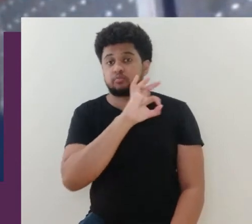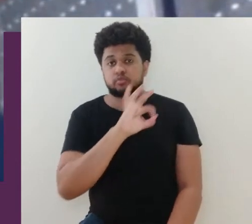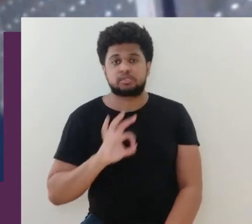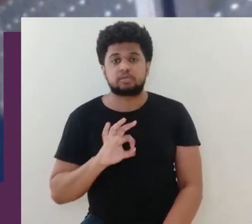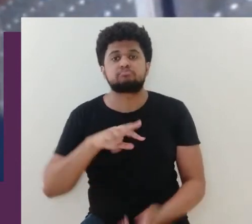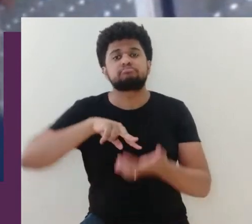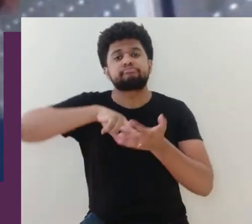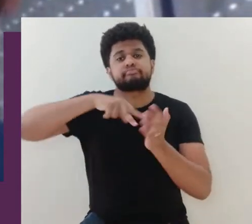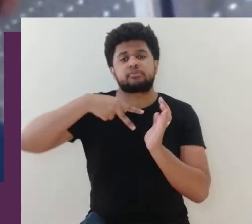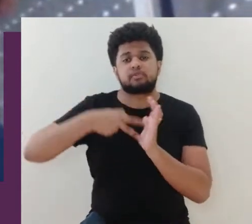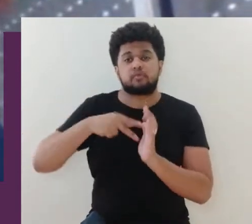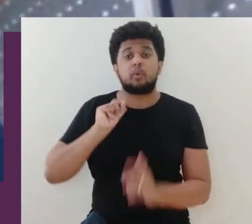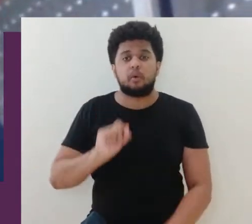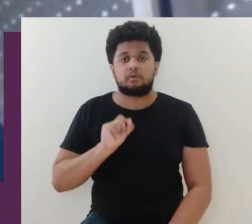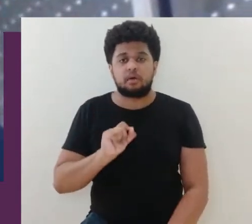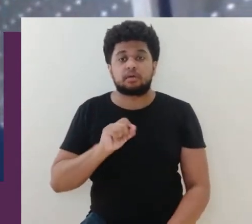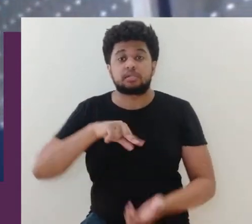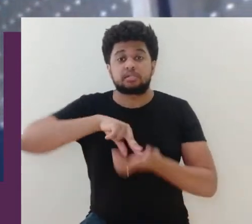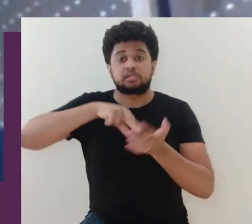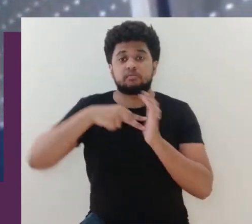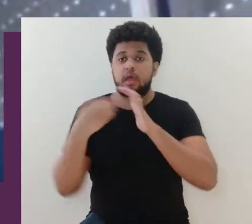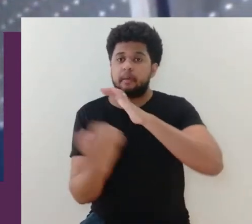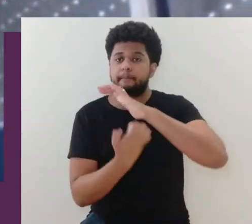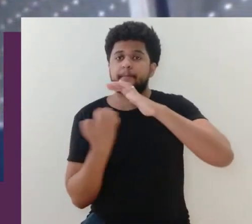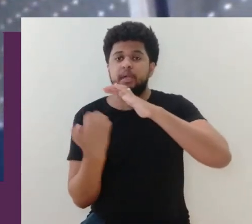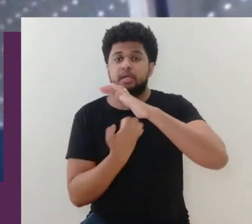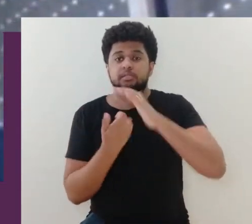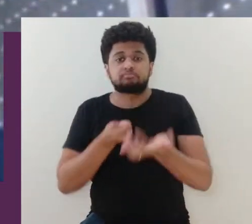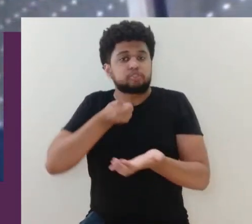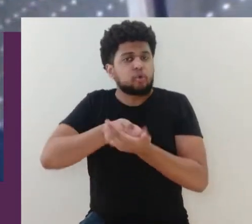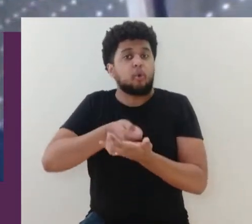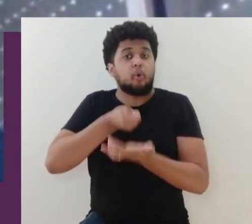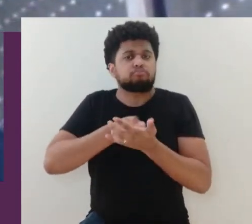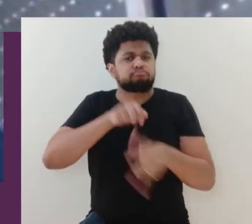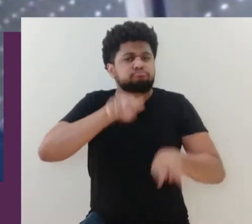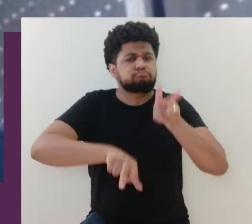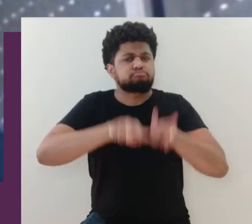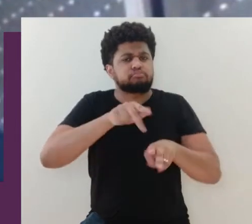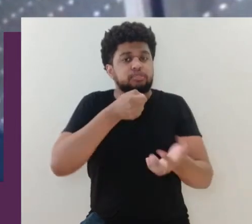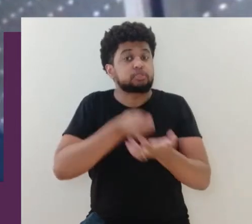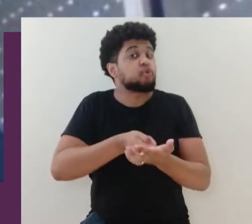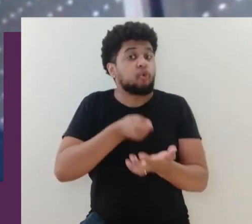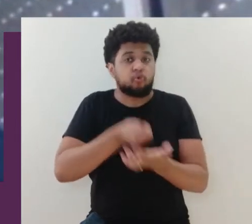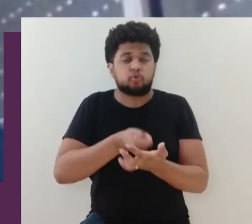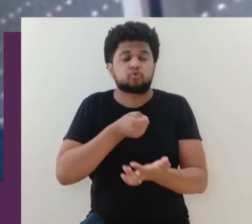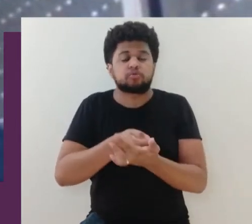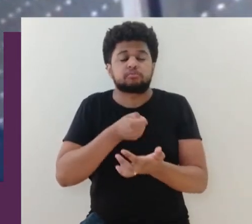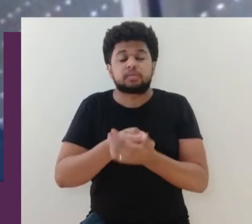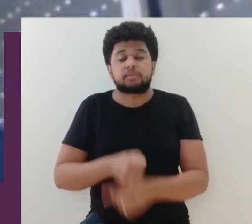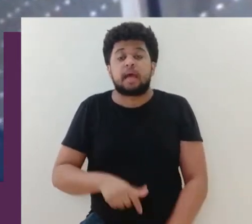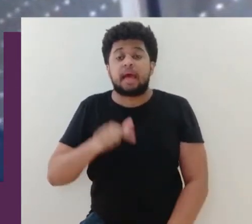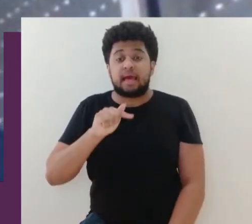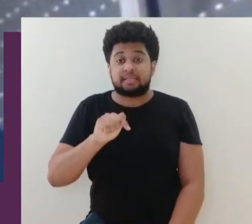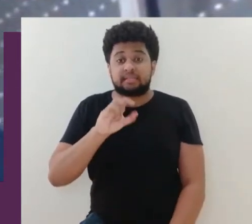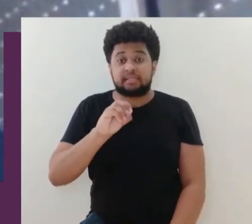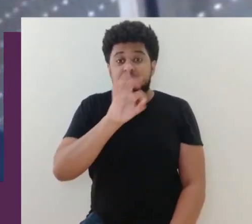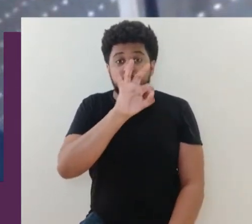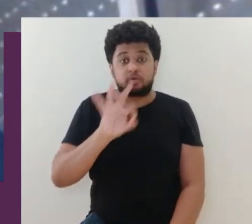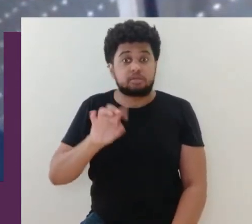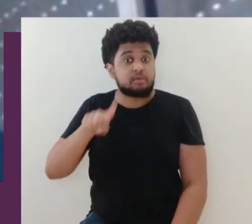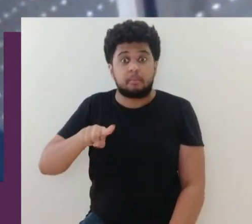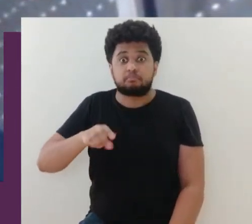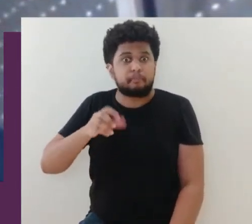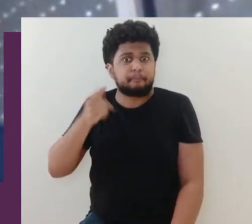70% significa que a empresa foi rigorosa com suas análises, muito rigorosa, e 70% é